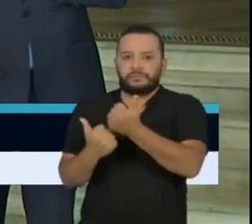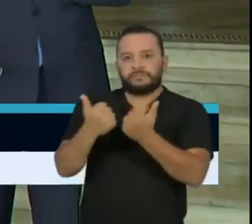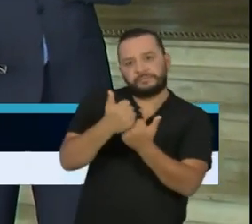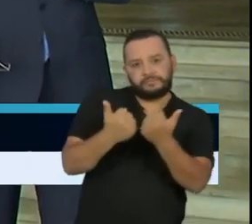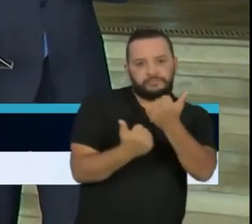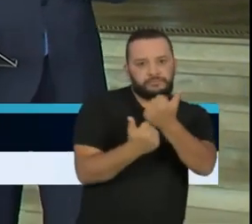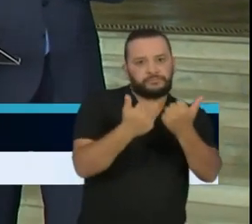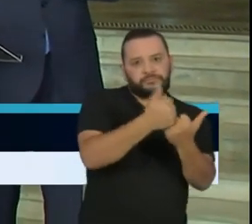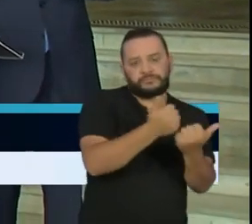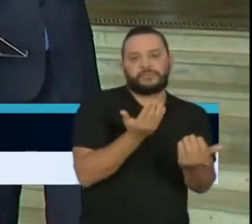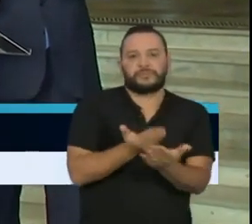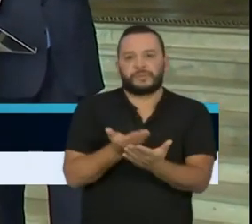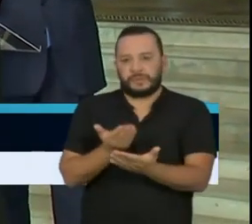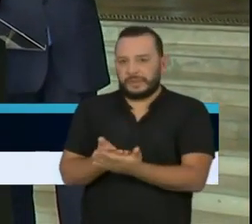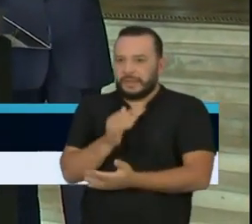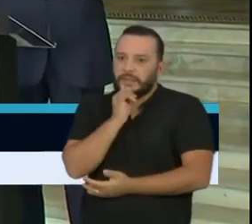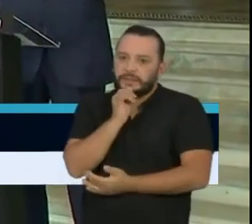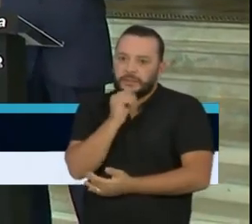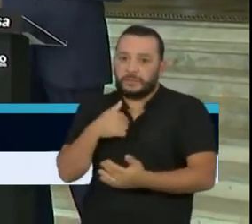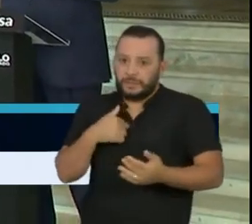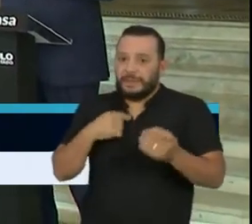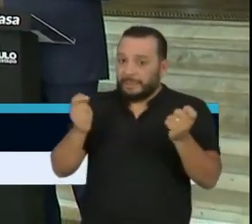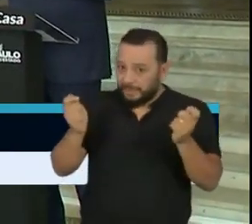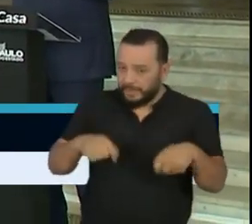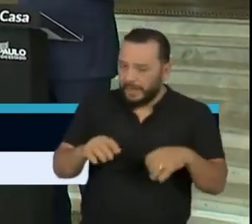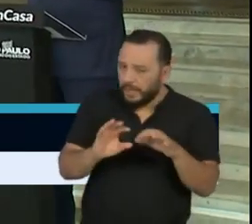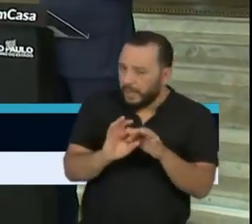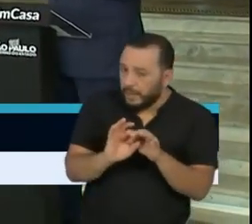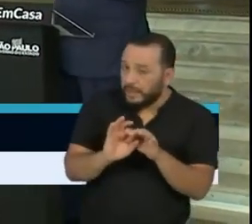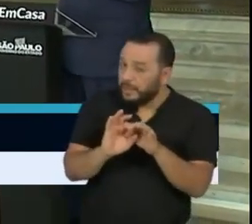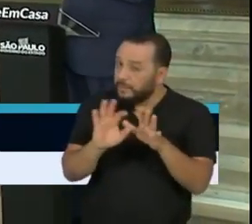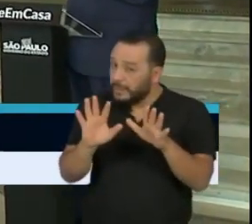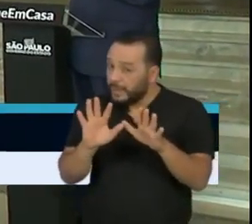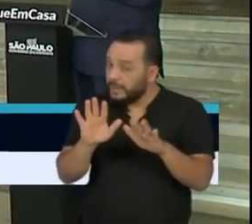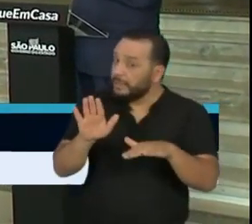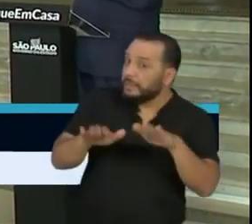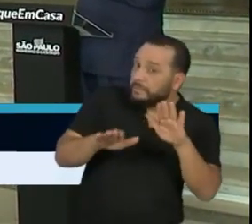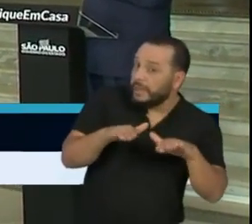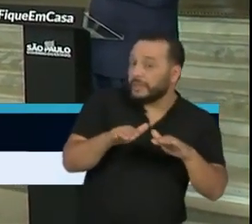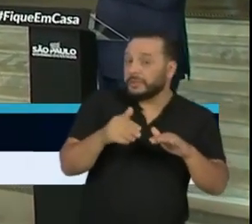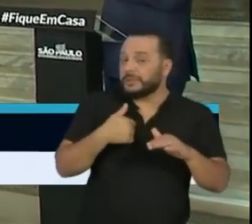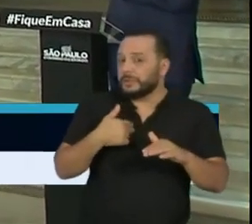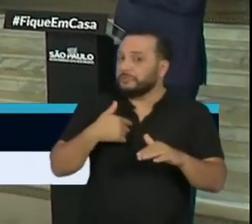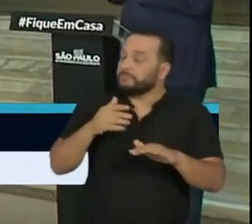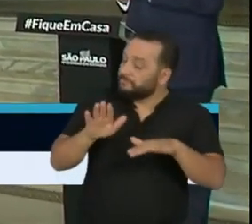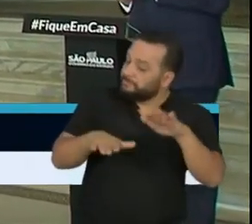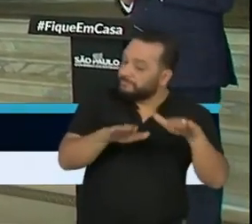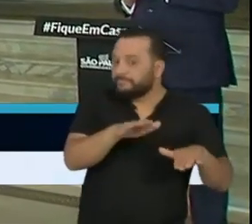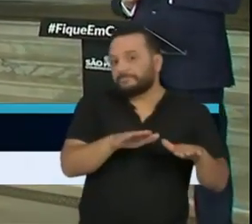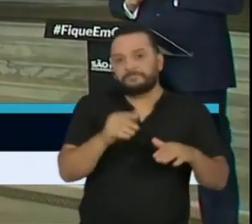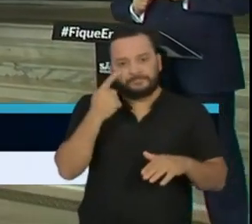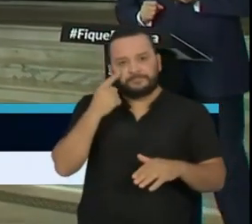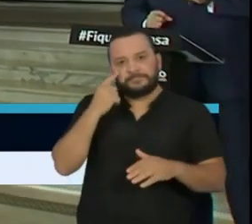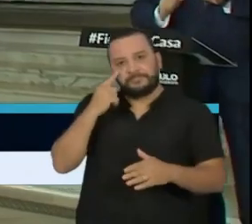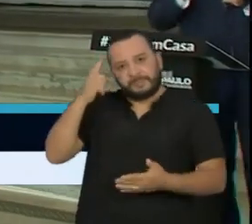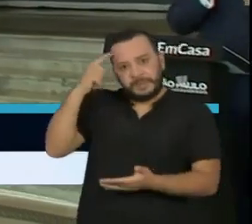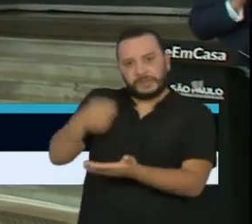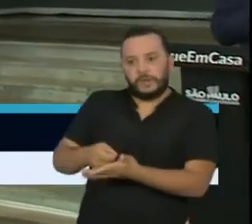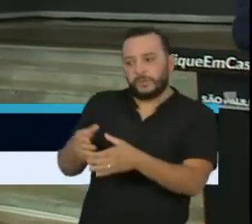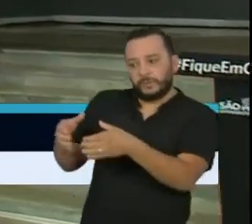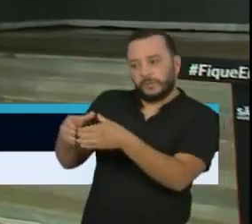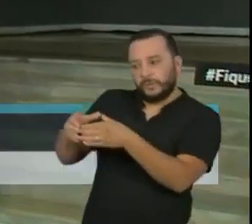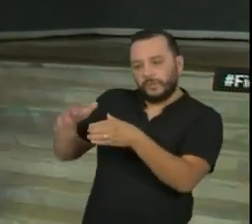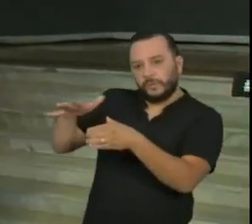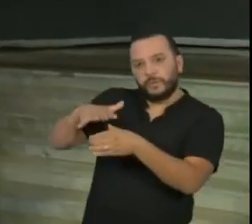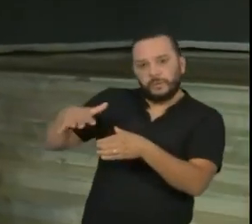numa possível liberação, porque dependerá exclusivamente também da decisão do Comitê de Contingência e